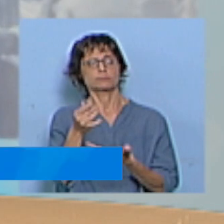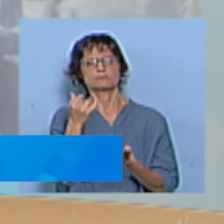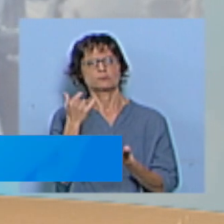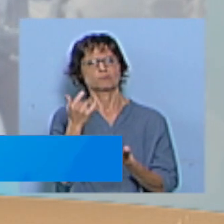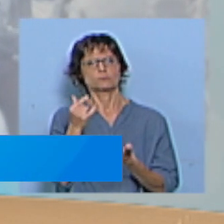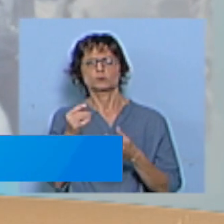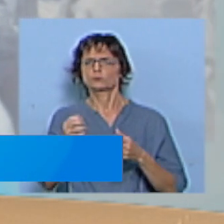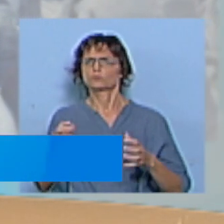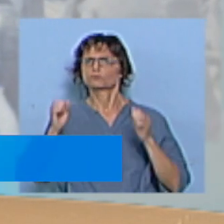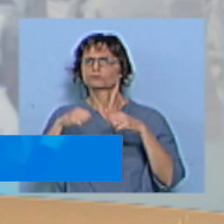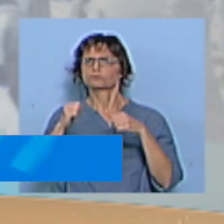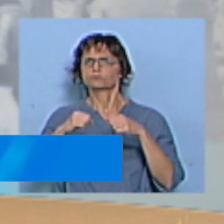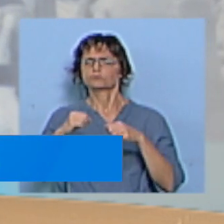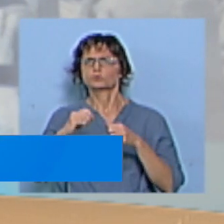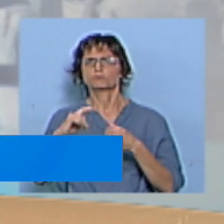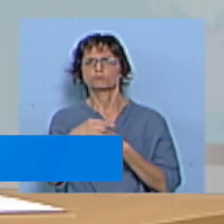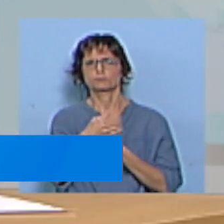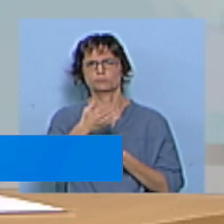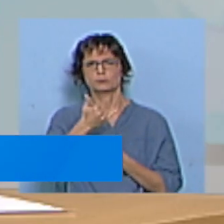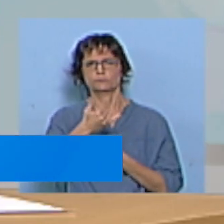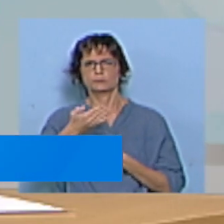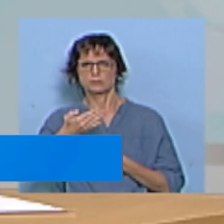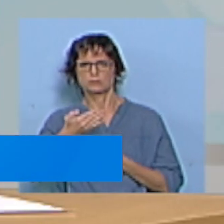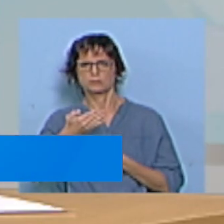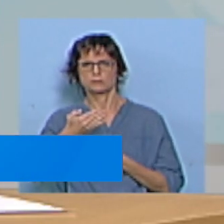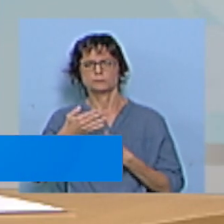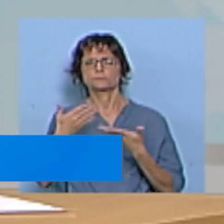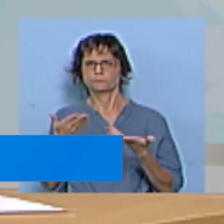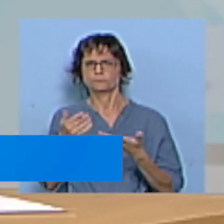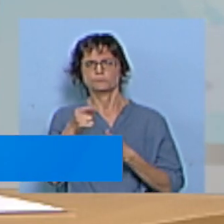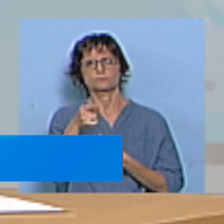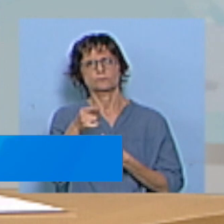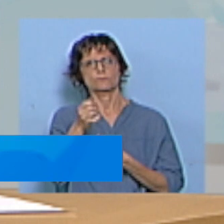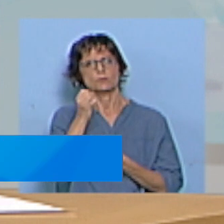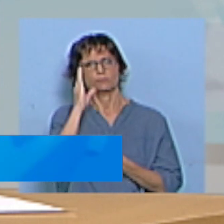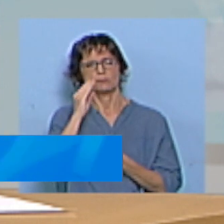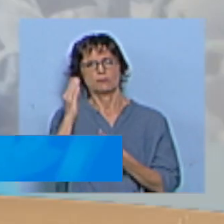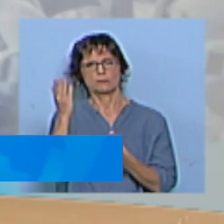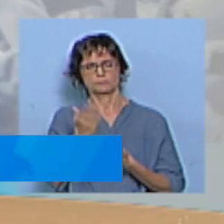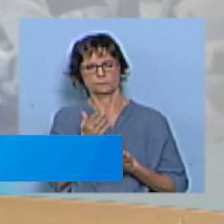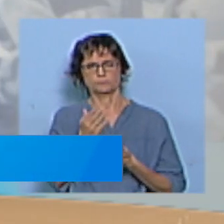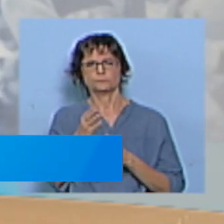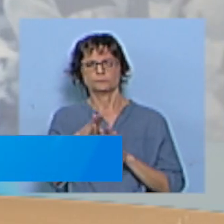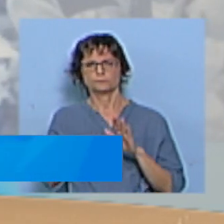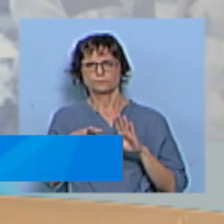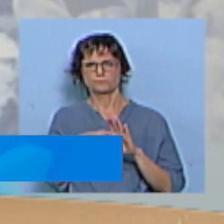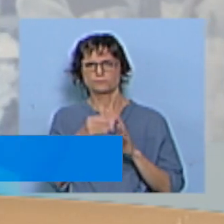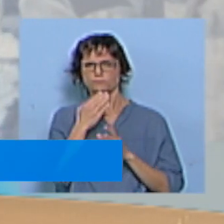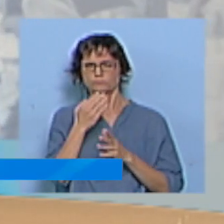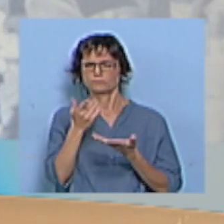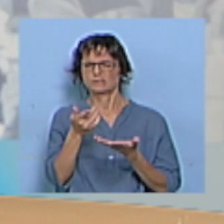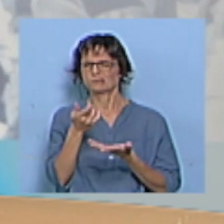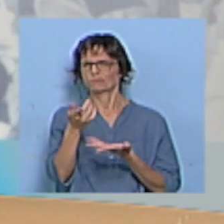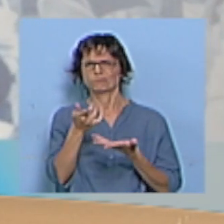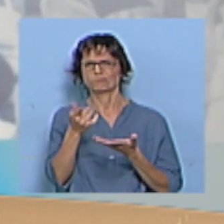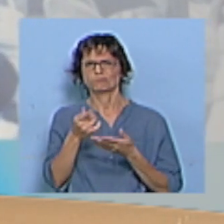Governo dos países da União Europeia. Graça, boa tarde. Olá, boa tarde. Obrigado por estar neste programa. O que é que dizem